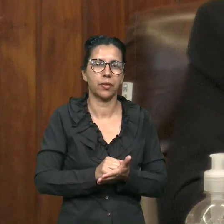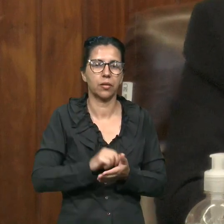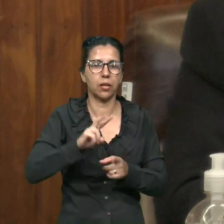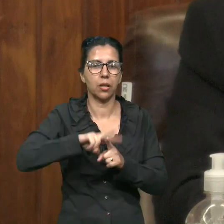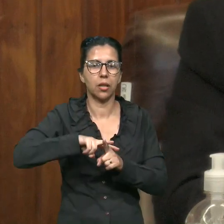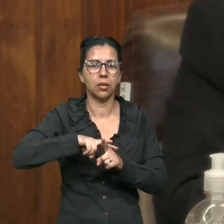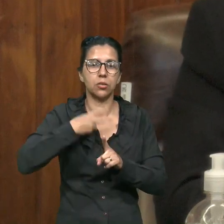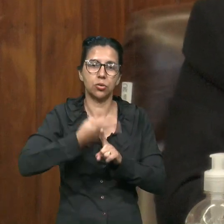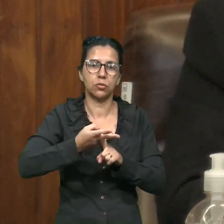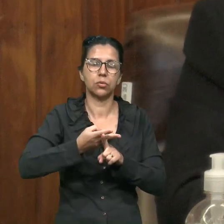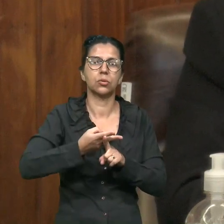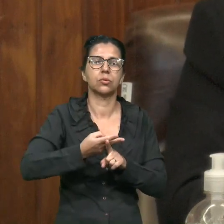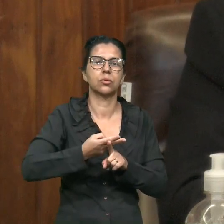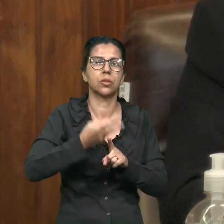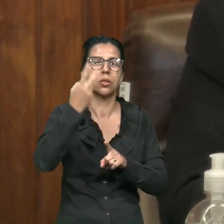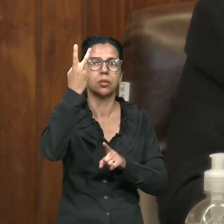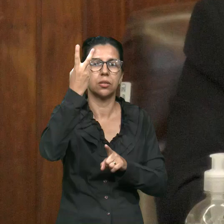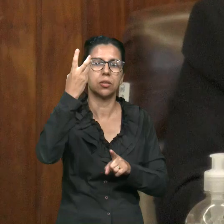R$ 30.756.365,95. Aditivo